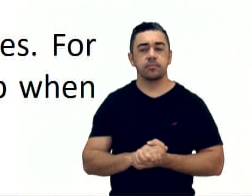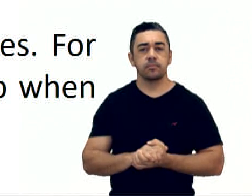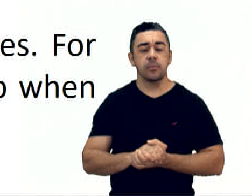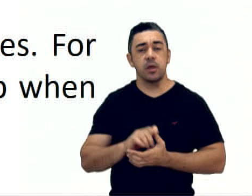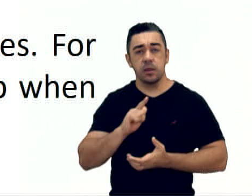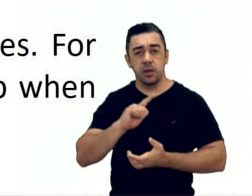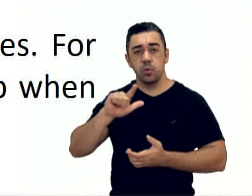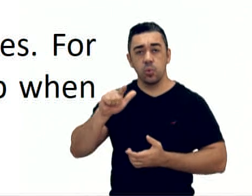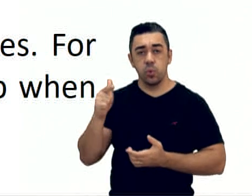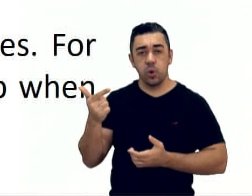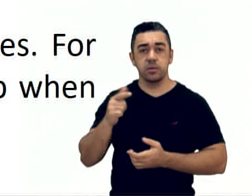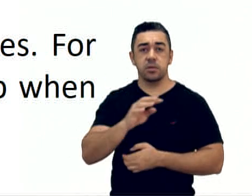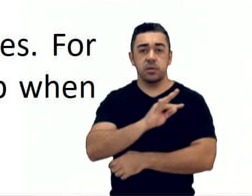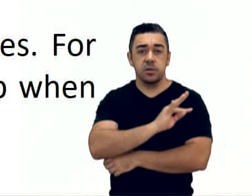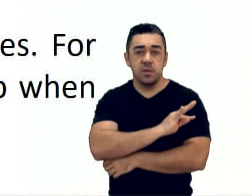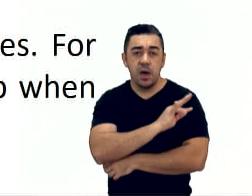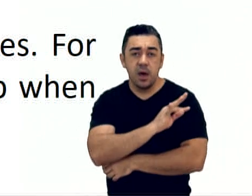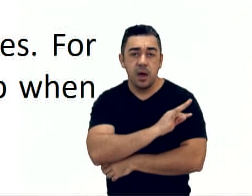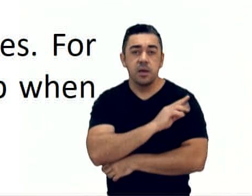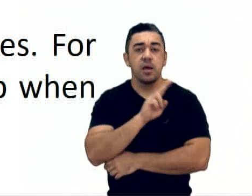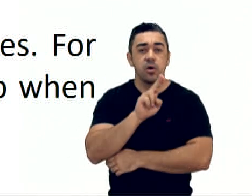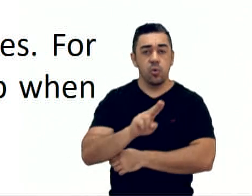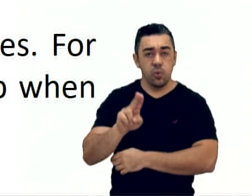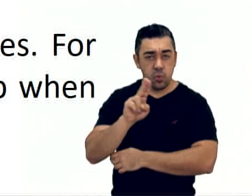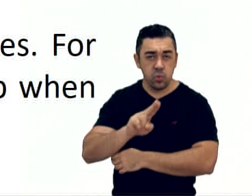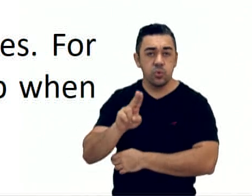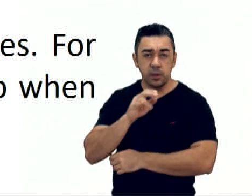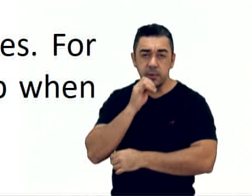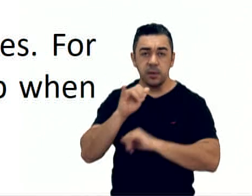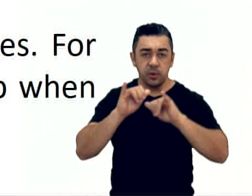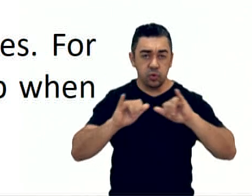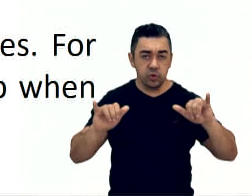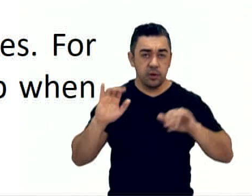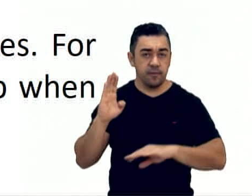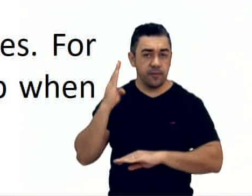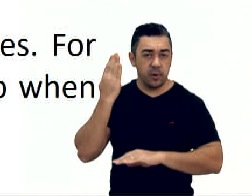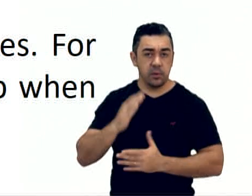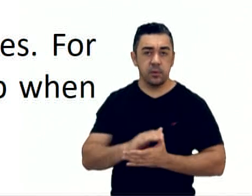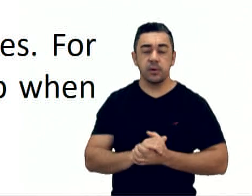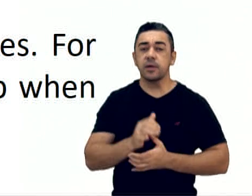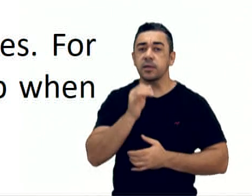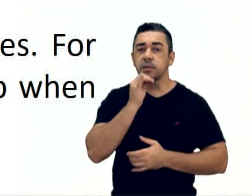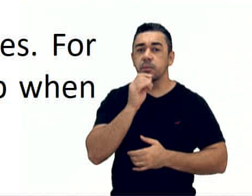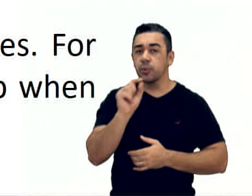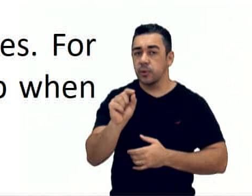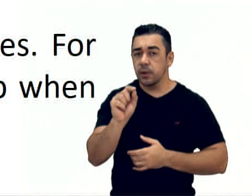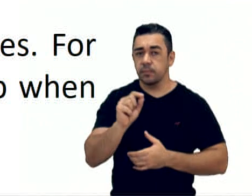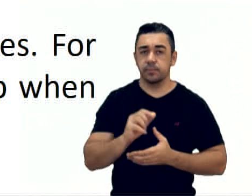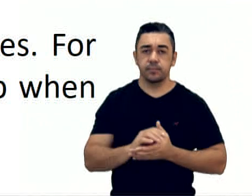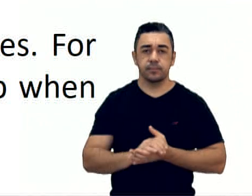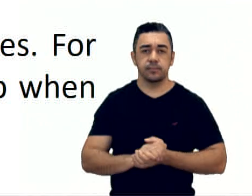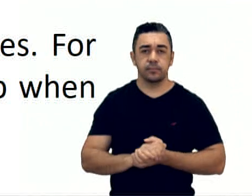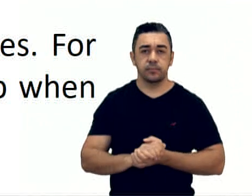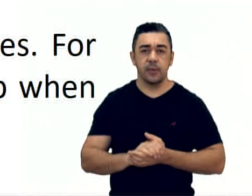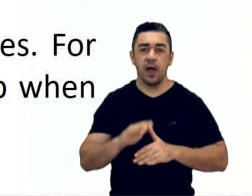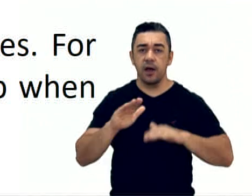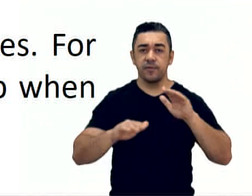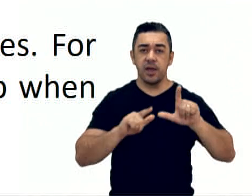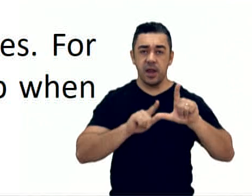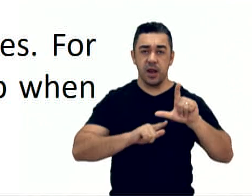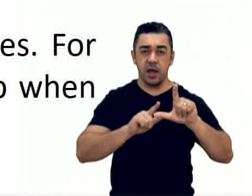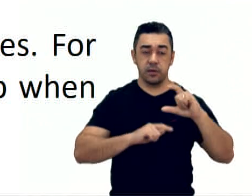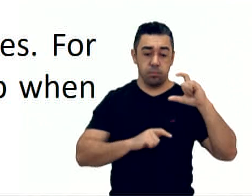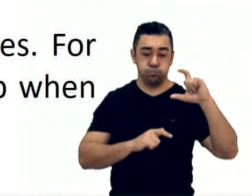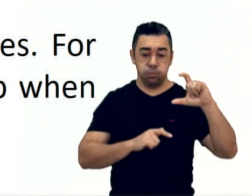Tem outras técnicas que eles usam nas fake news. Quais são? All caps, letras maiúsculas.